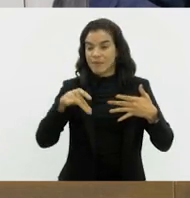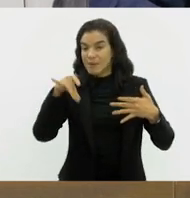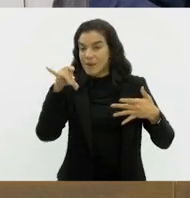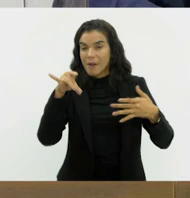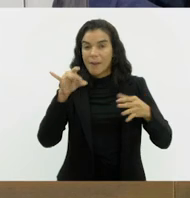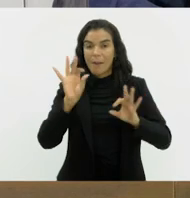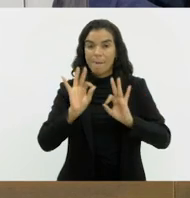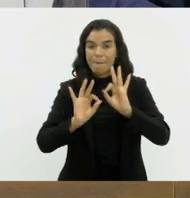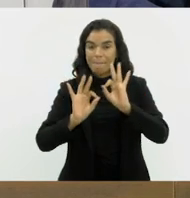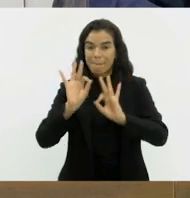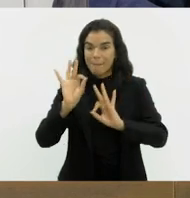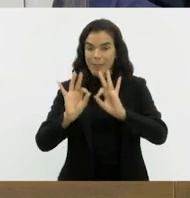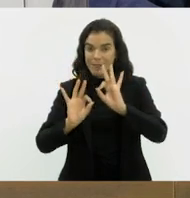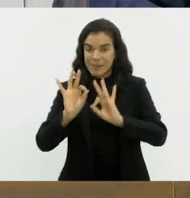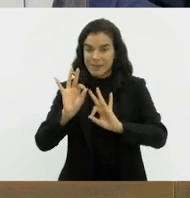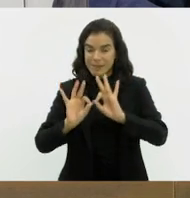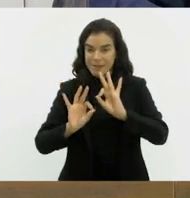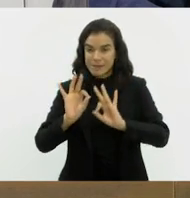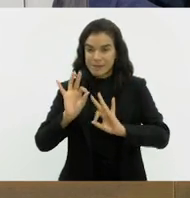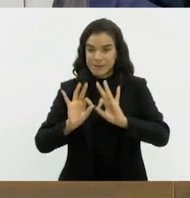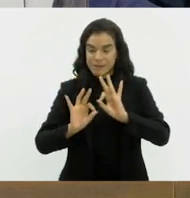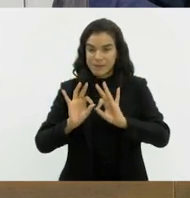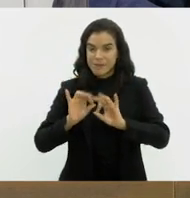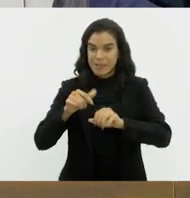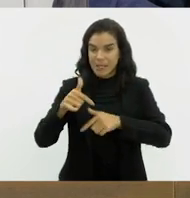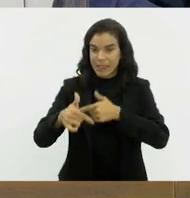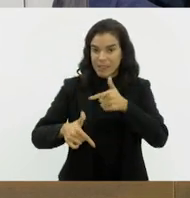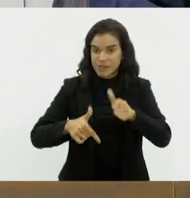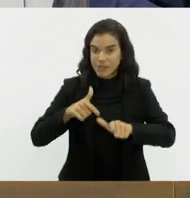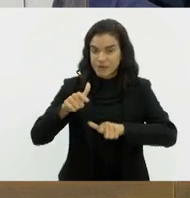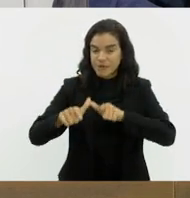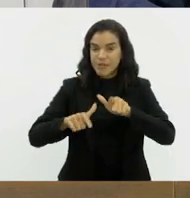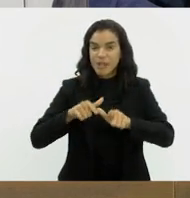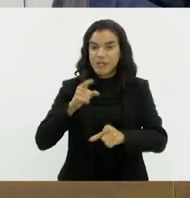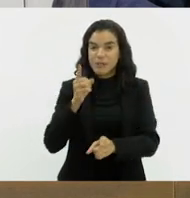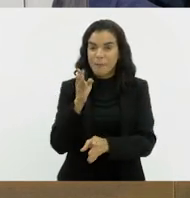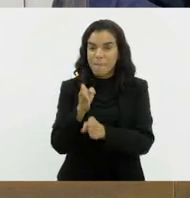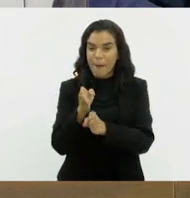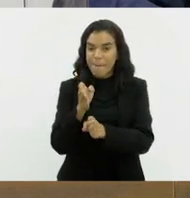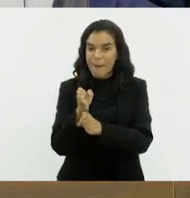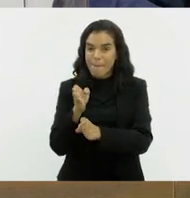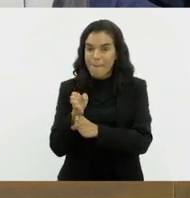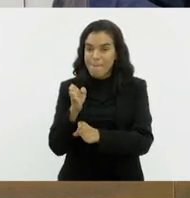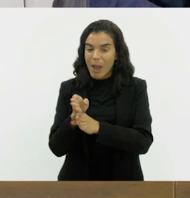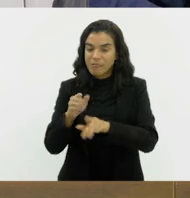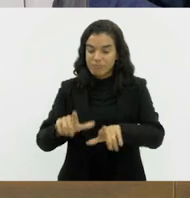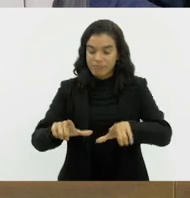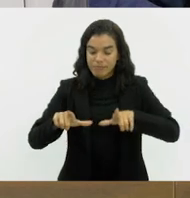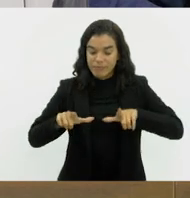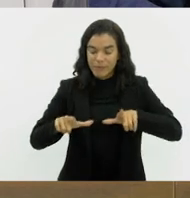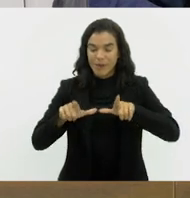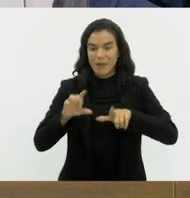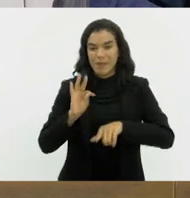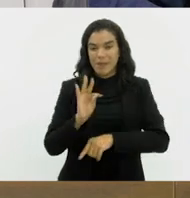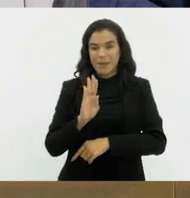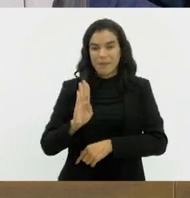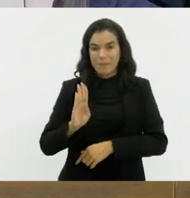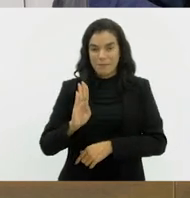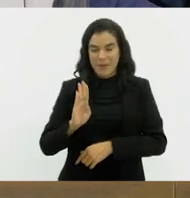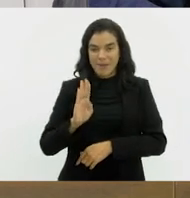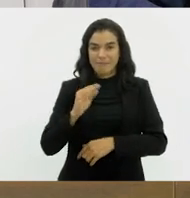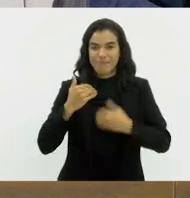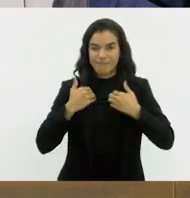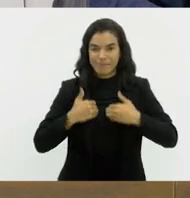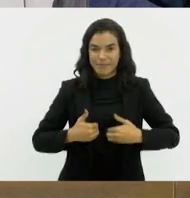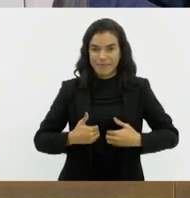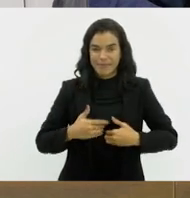planejamento da atividade diagnóstica da tuberculose no Estado do Rio de Janeiro. Eu acho que esse espaço